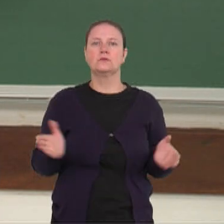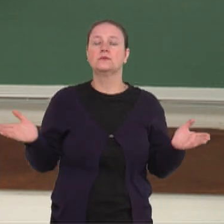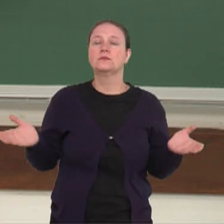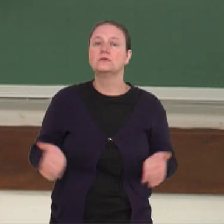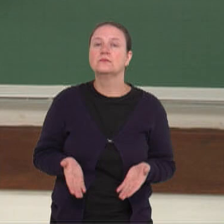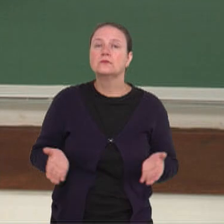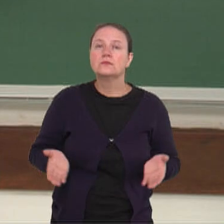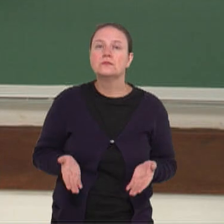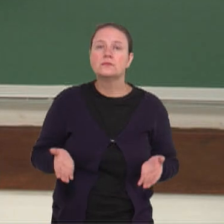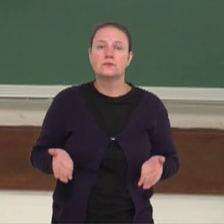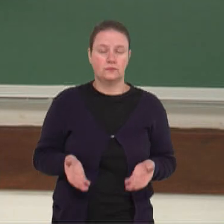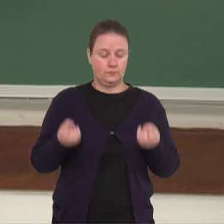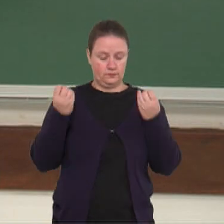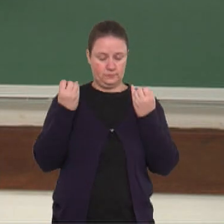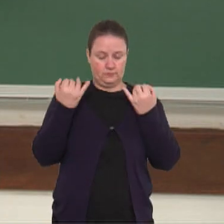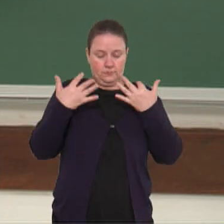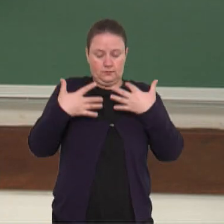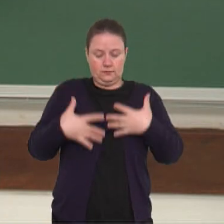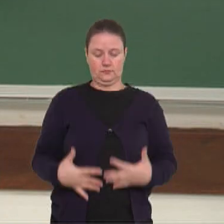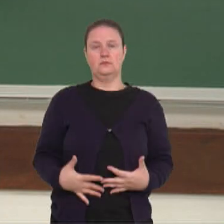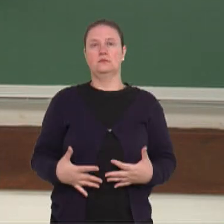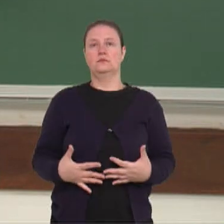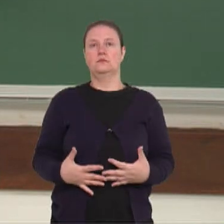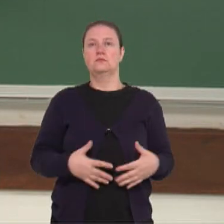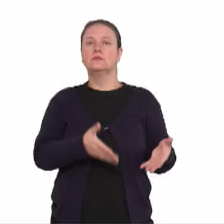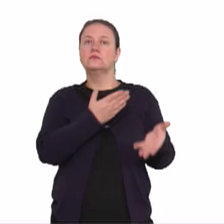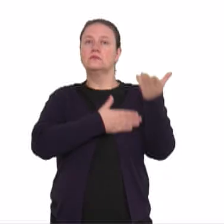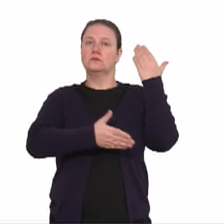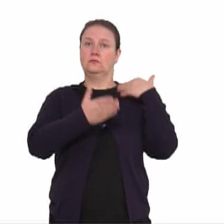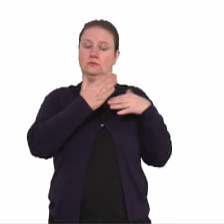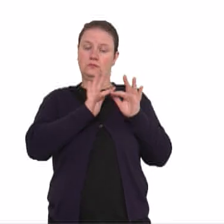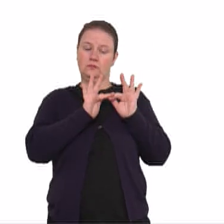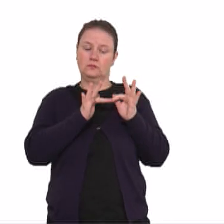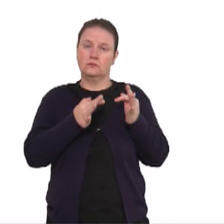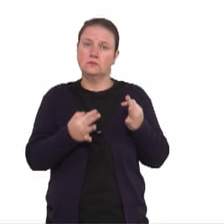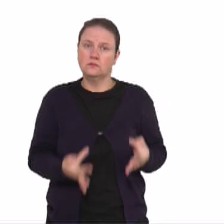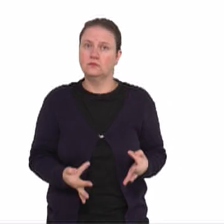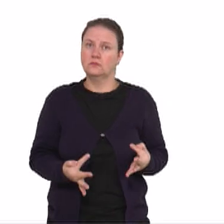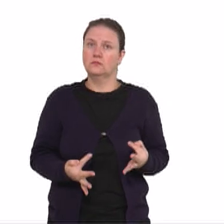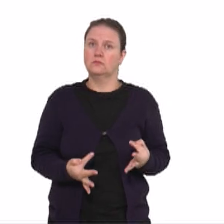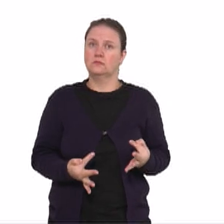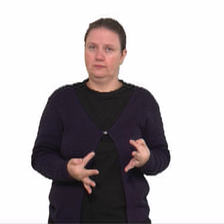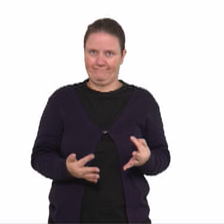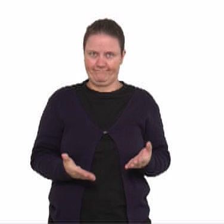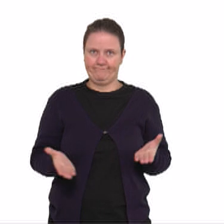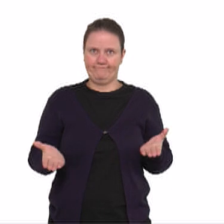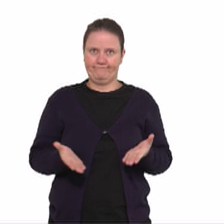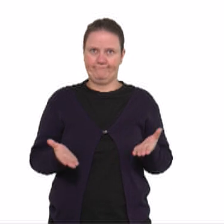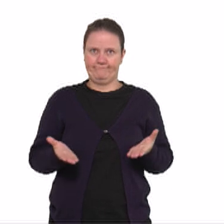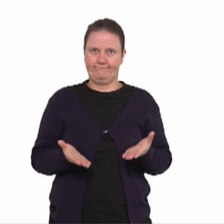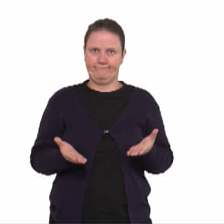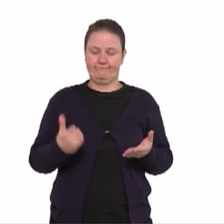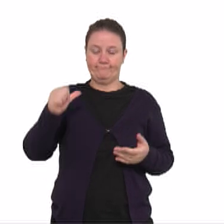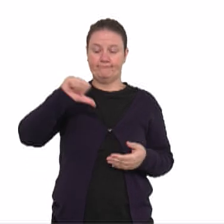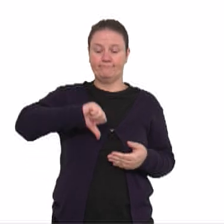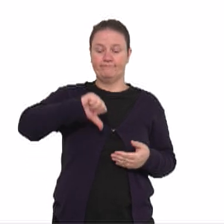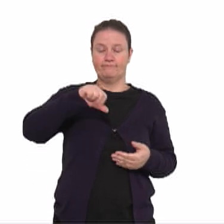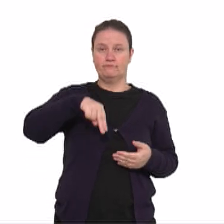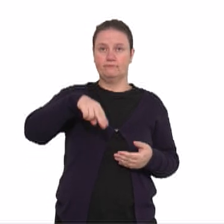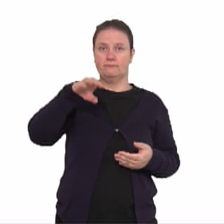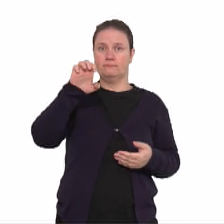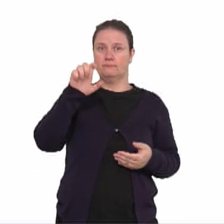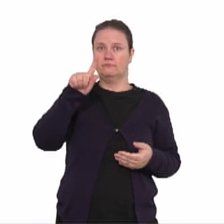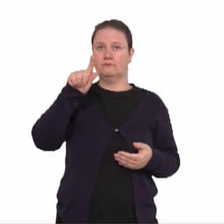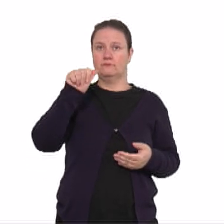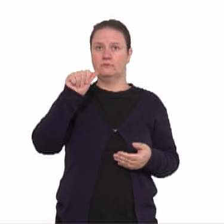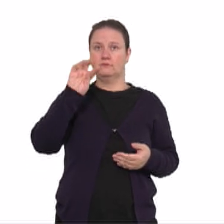Agora, deixa eu explicar para vocês sobre o passado simples na forma negativa. É que eu quero dar uma especificada